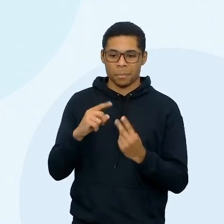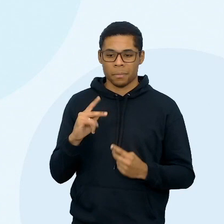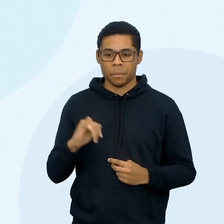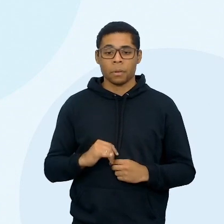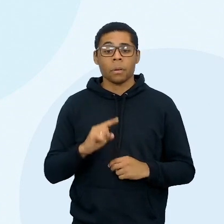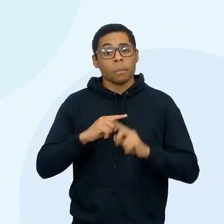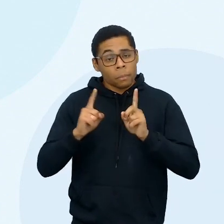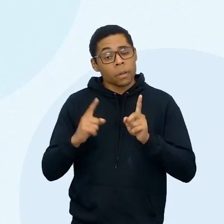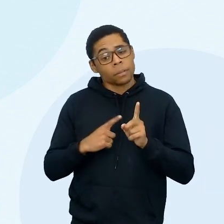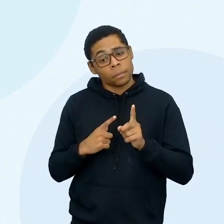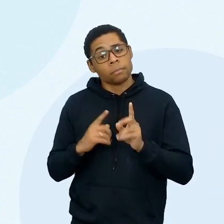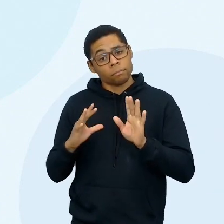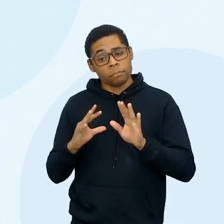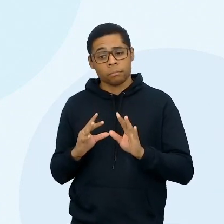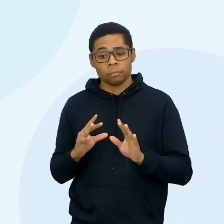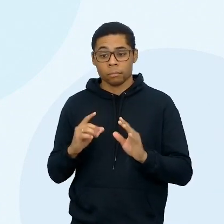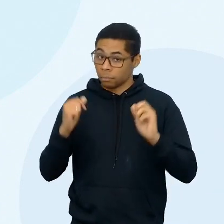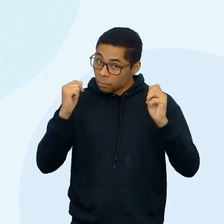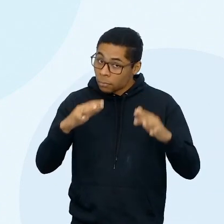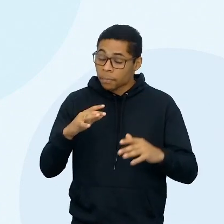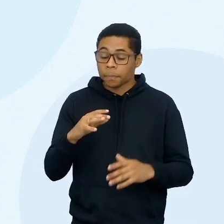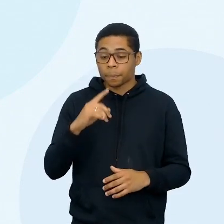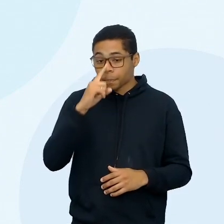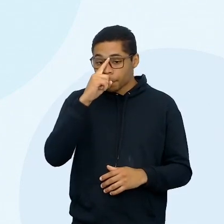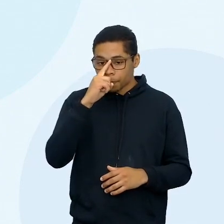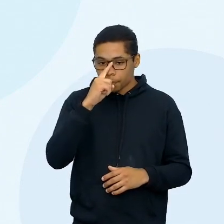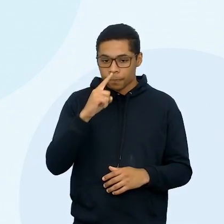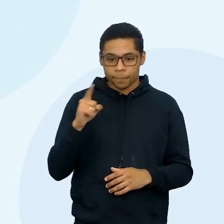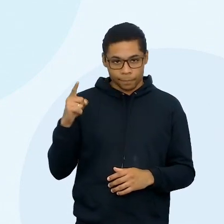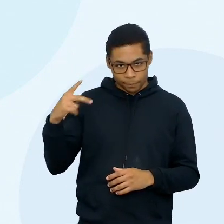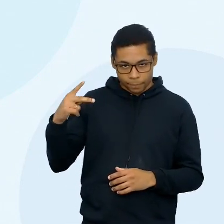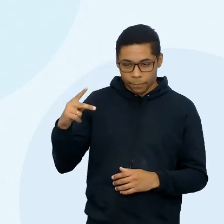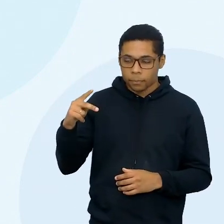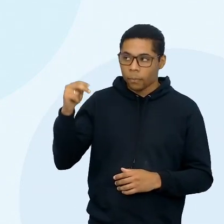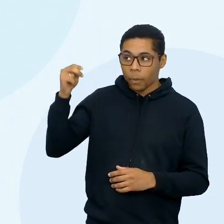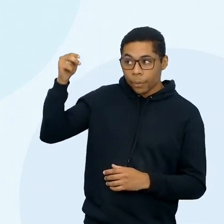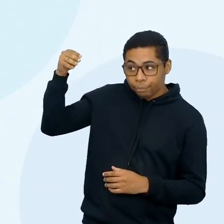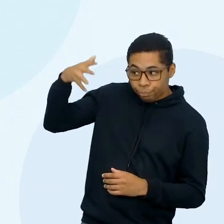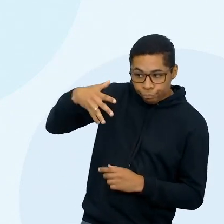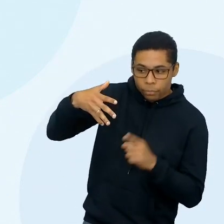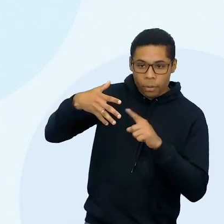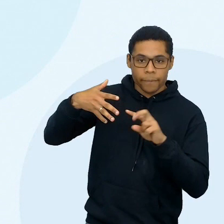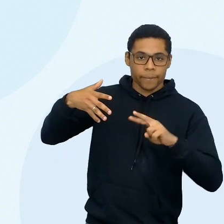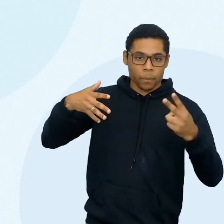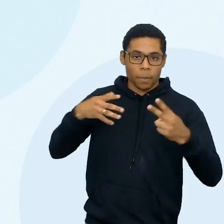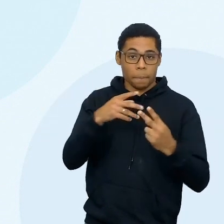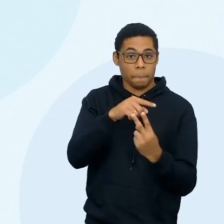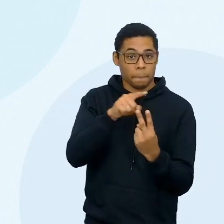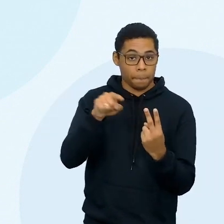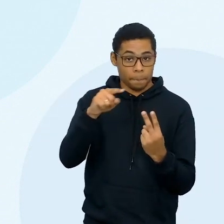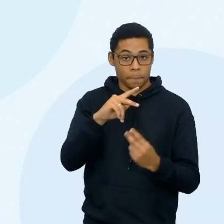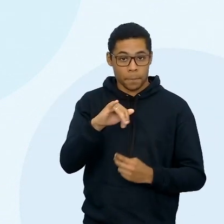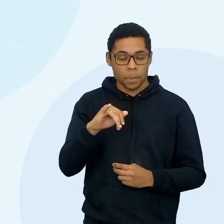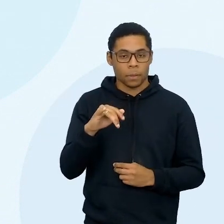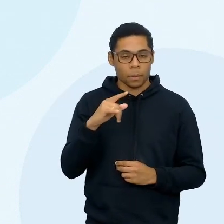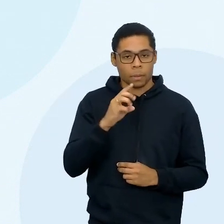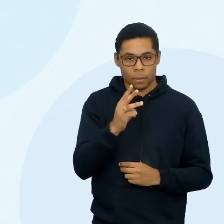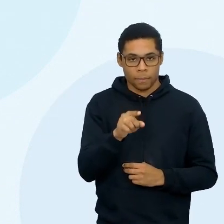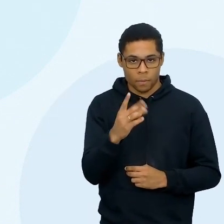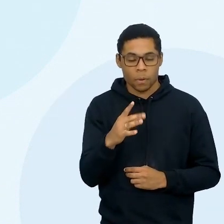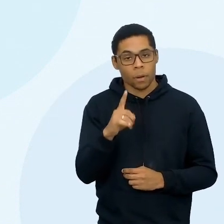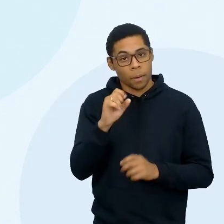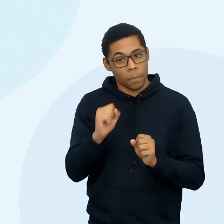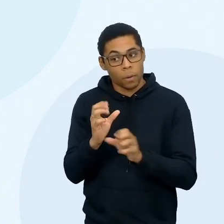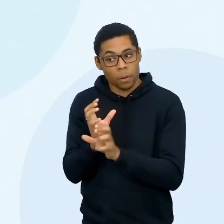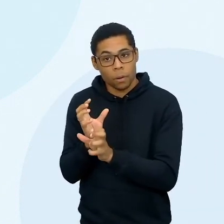Mas tem um detalhe. A hora que você multiplicar o raio por π, você tem que elevar isso numa máquina de calcular aí